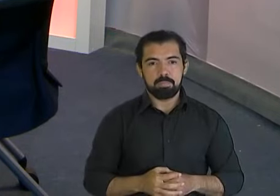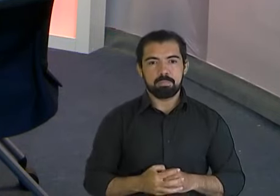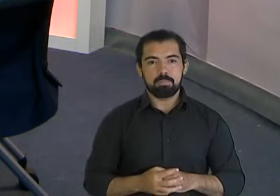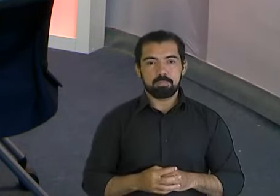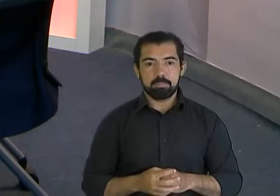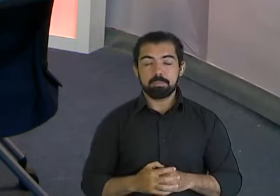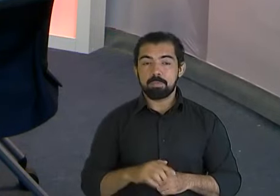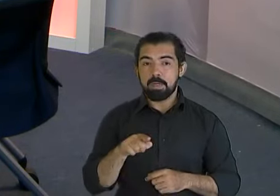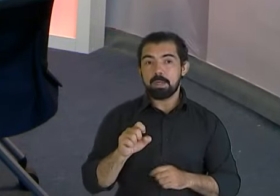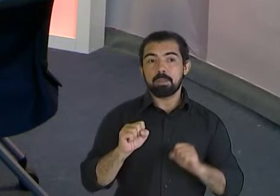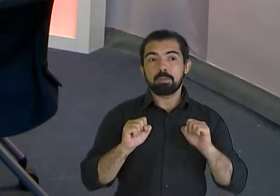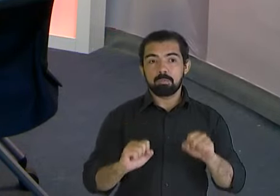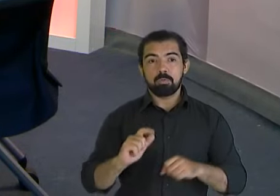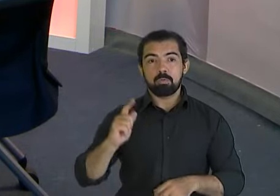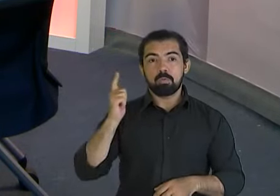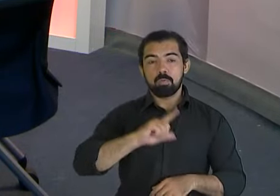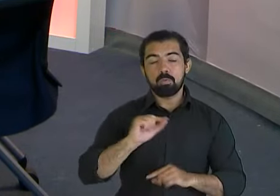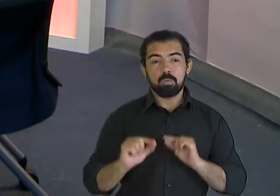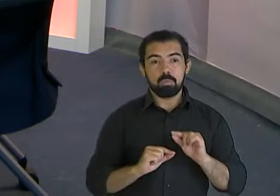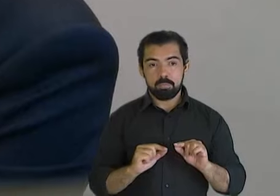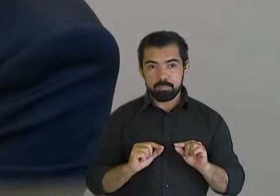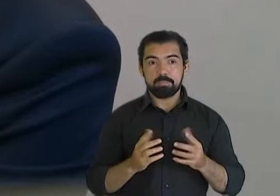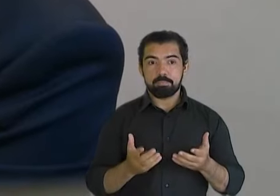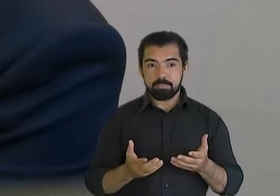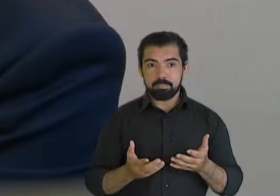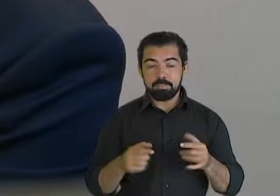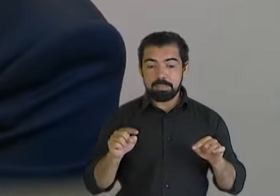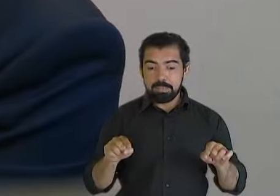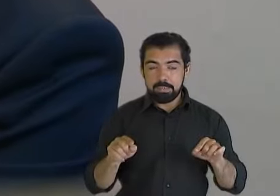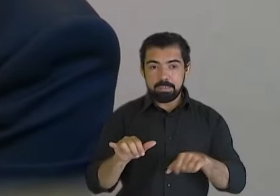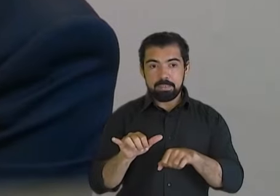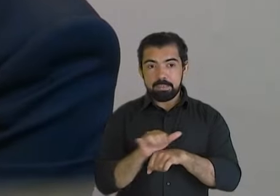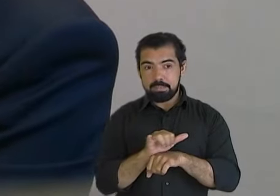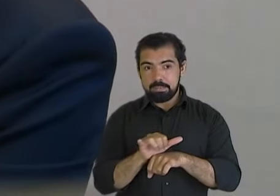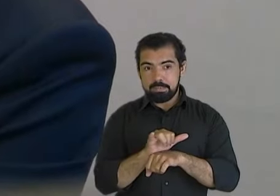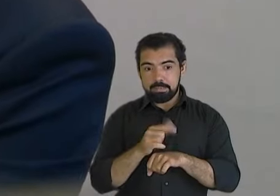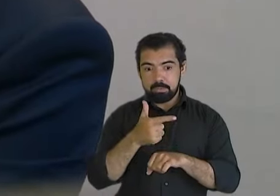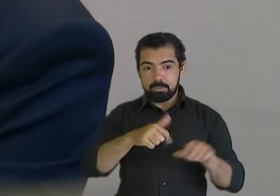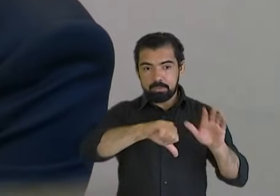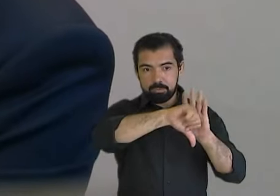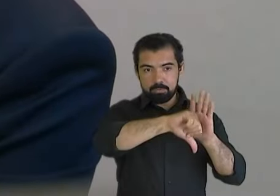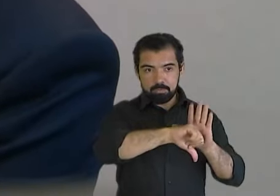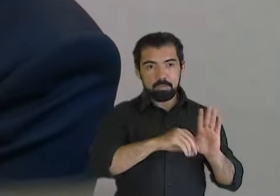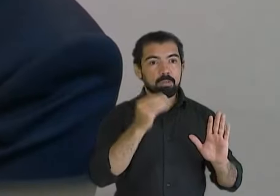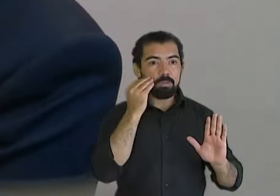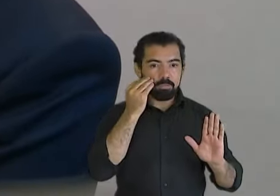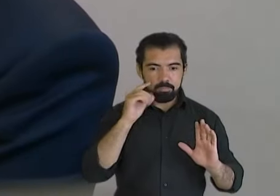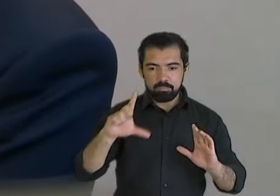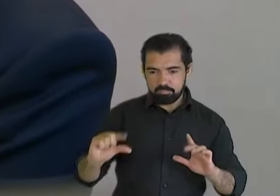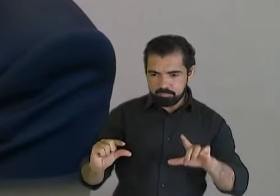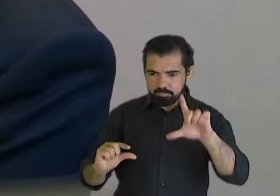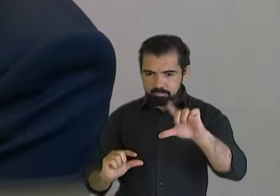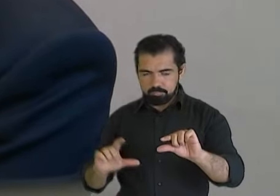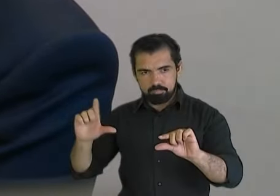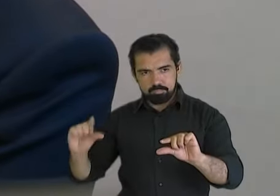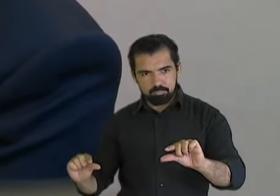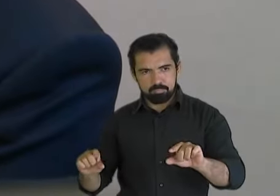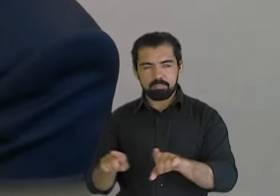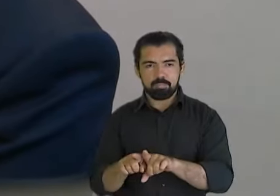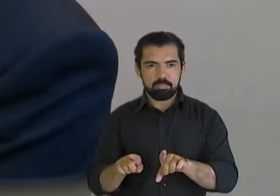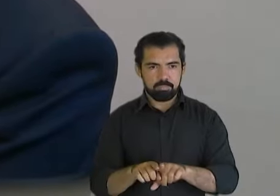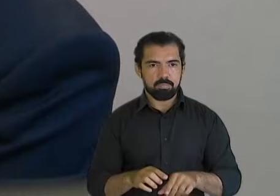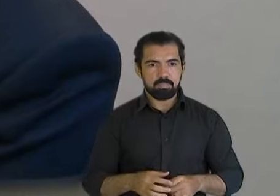Aí a gente consegue, através da prática desses outros crimes, ir combatendo e reduzindo,